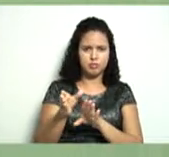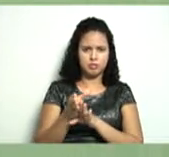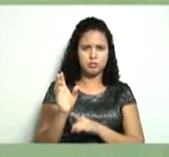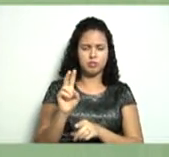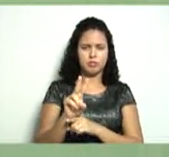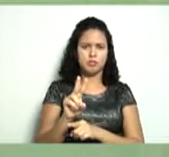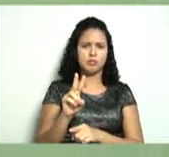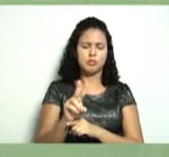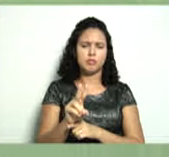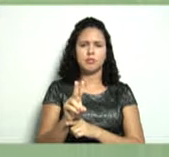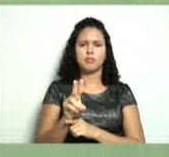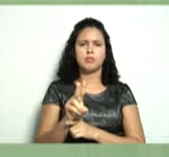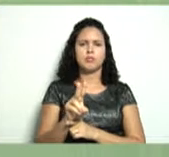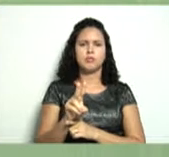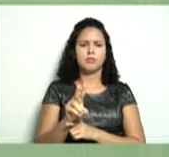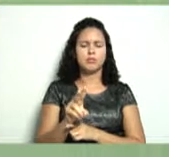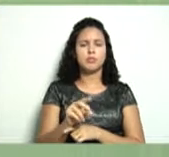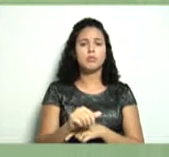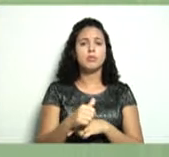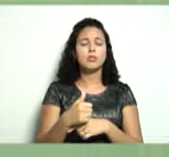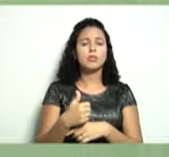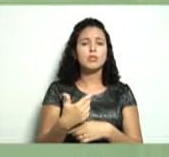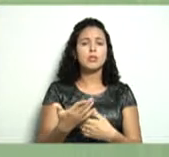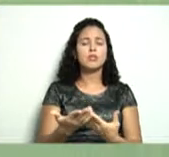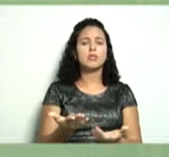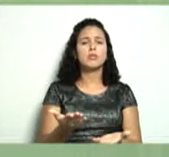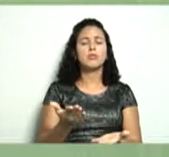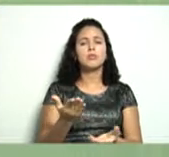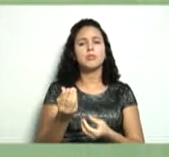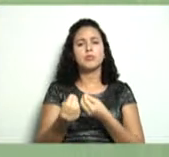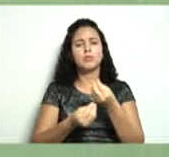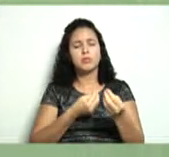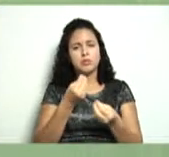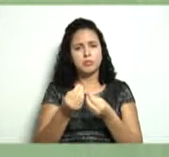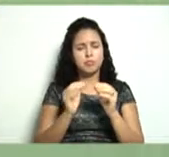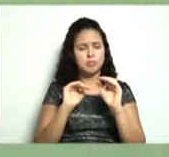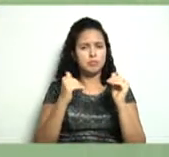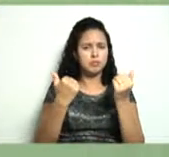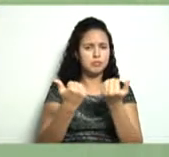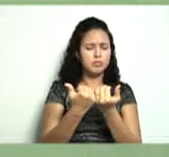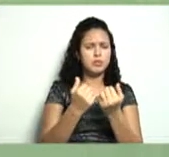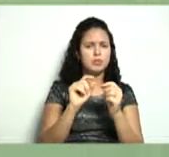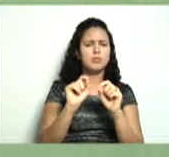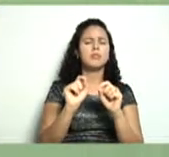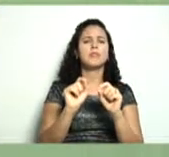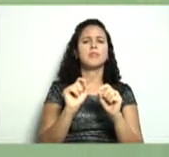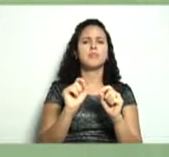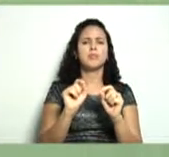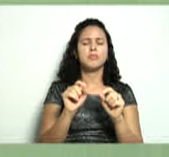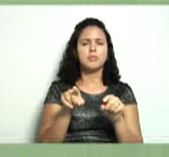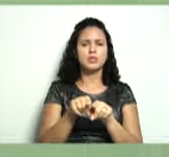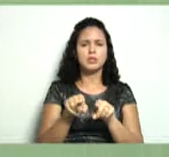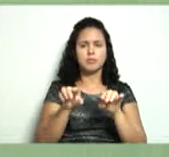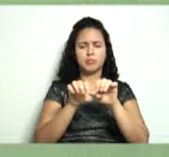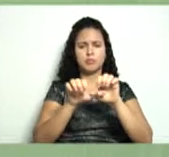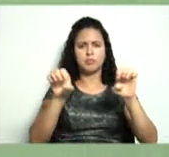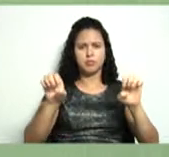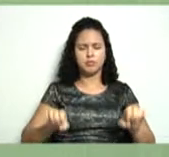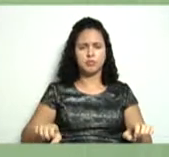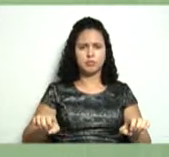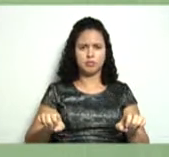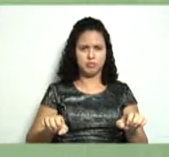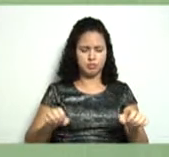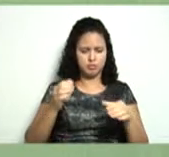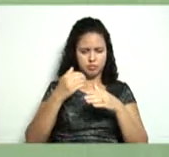fiscal, teremos aí, olha, qual é a função das assembleias. Teremos qual é a estrutura dos